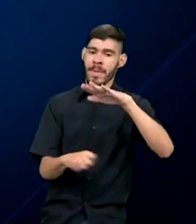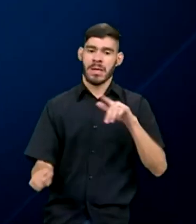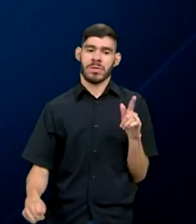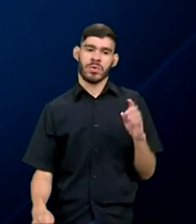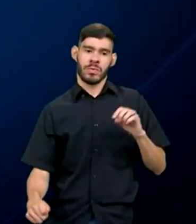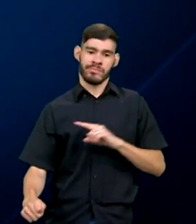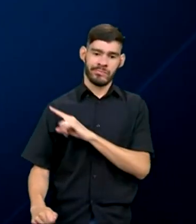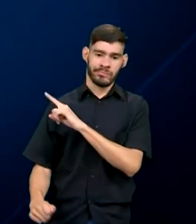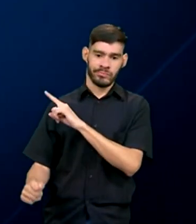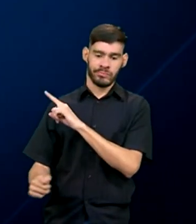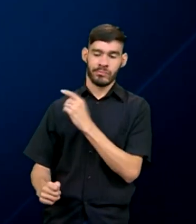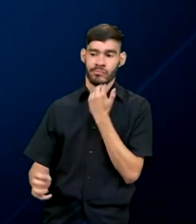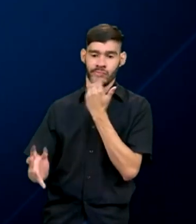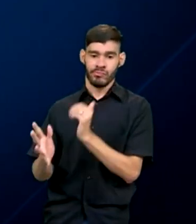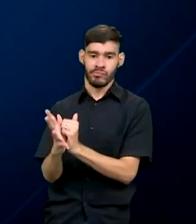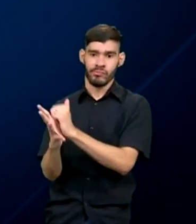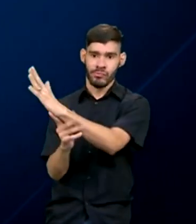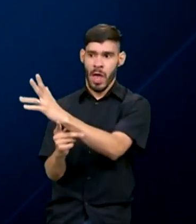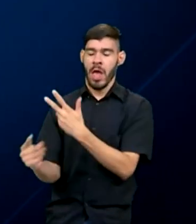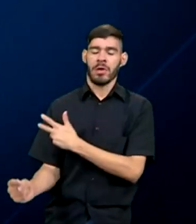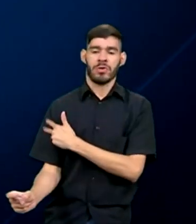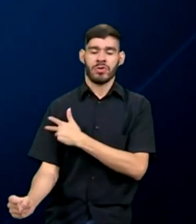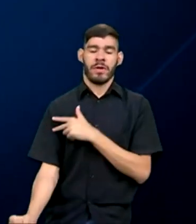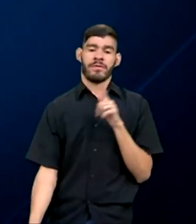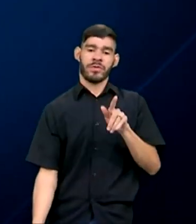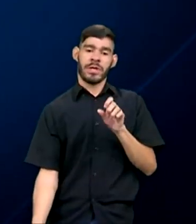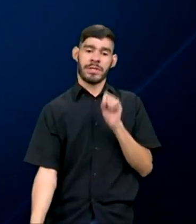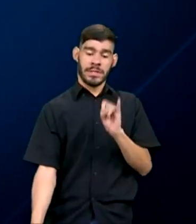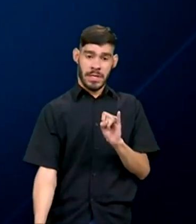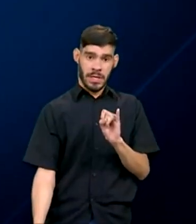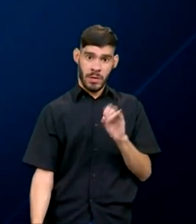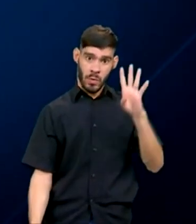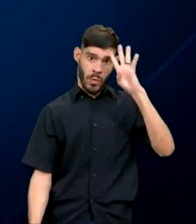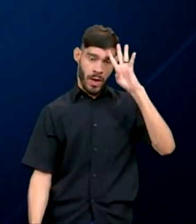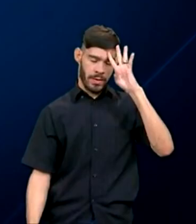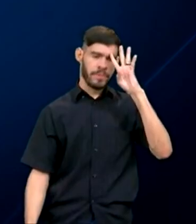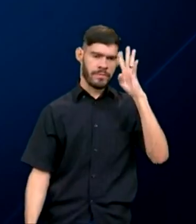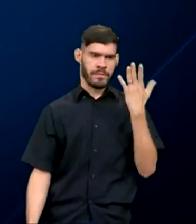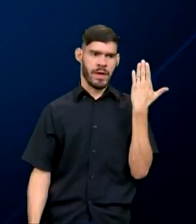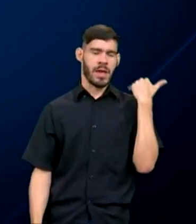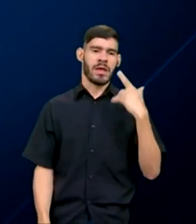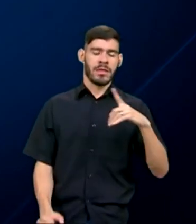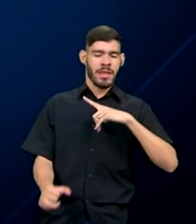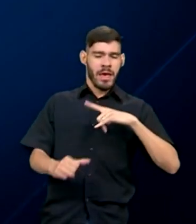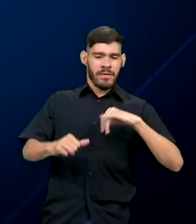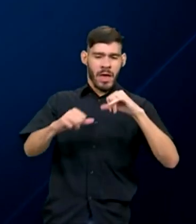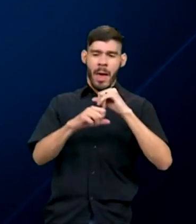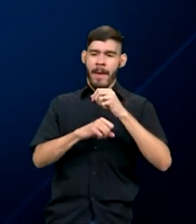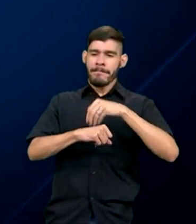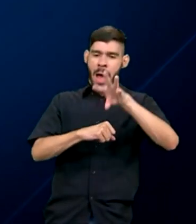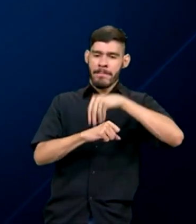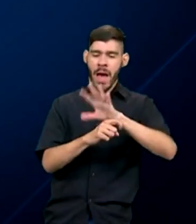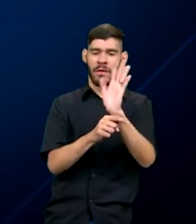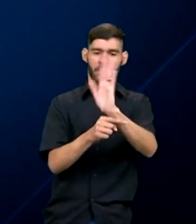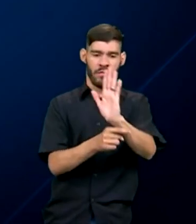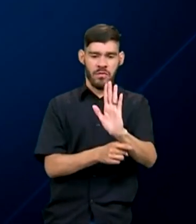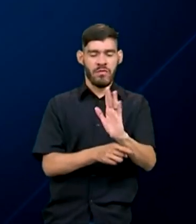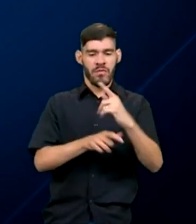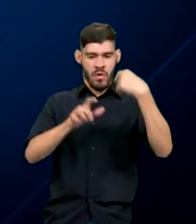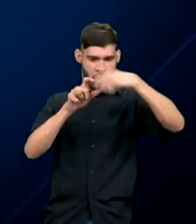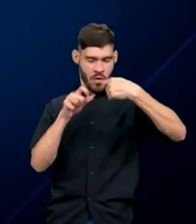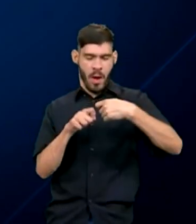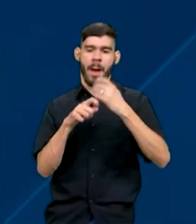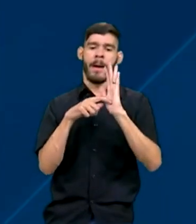Dias pediu demissão do cargo de chefe do GSI na quarta-feira depois que foram divulgadas imagens que mostram o